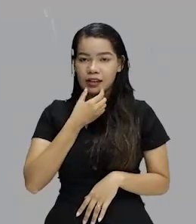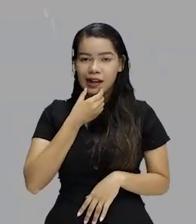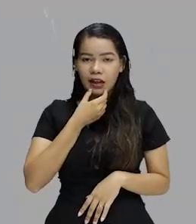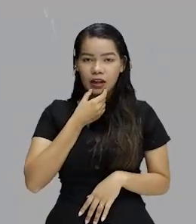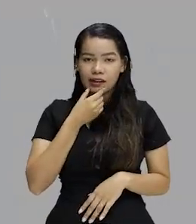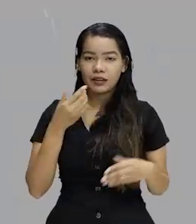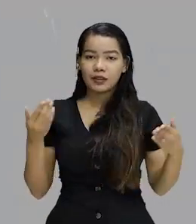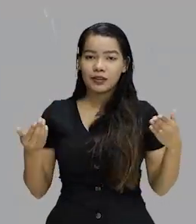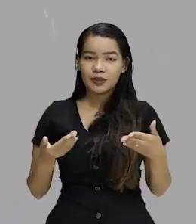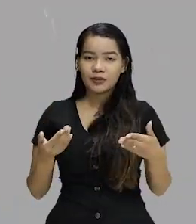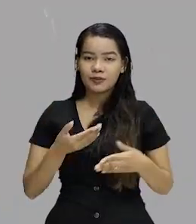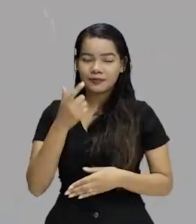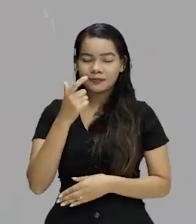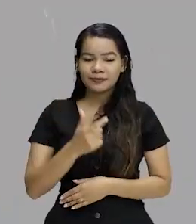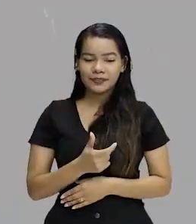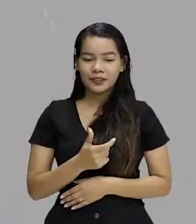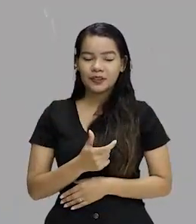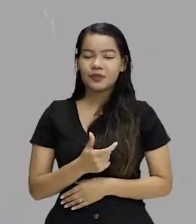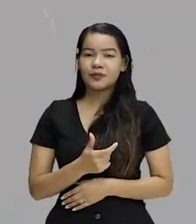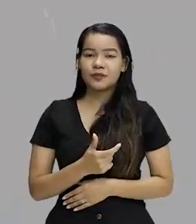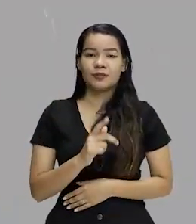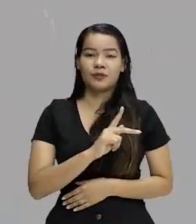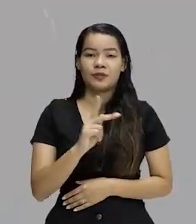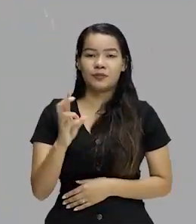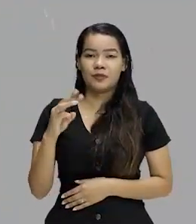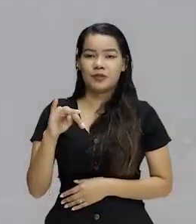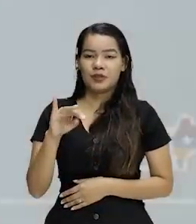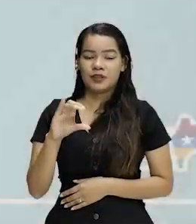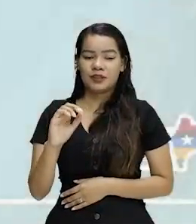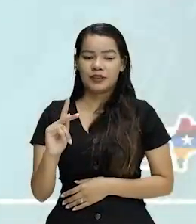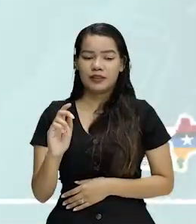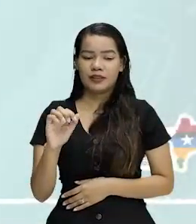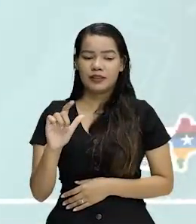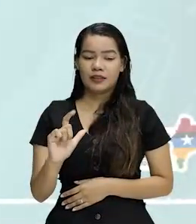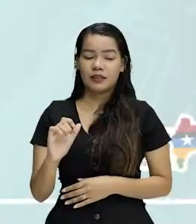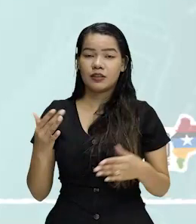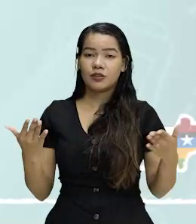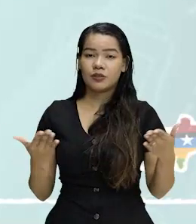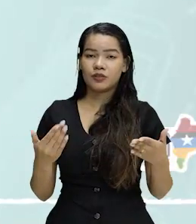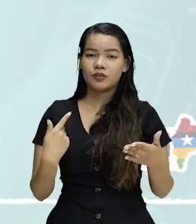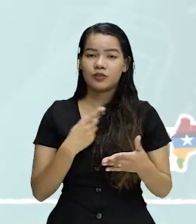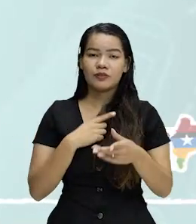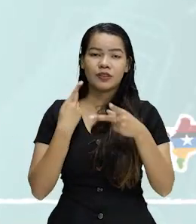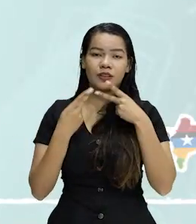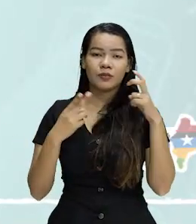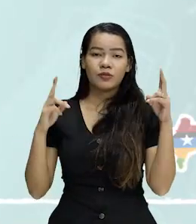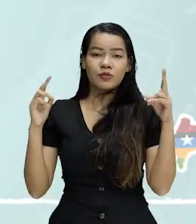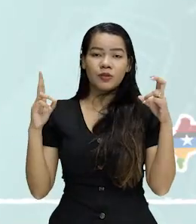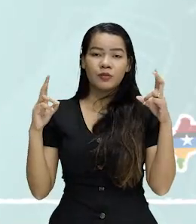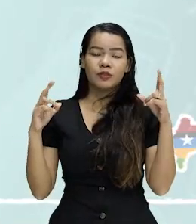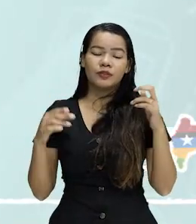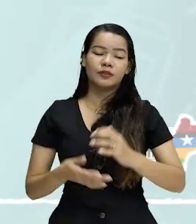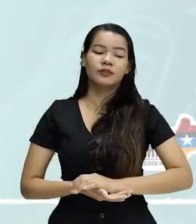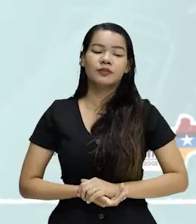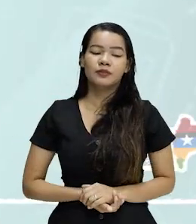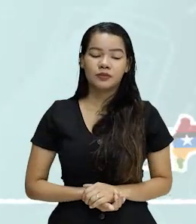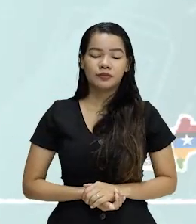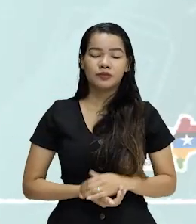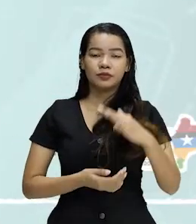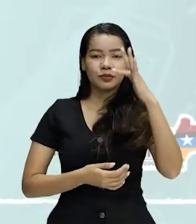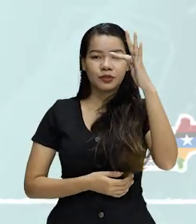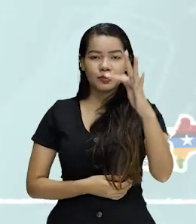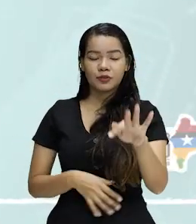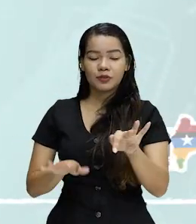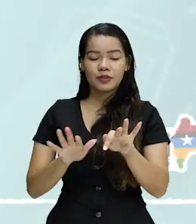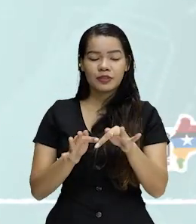nós vamos falar sobre simple future, ou seja, futuro simples. E futuro em inglês, pessoal, vocês vão perceber